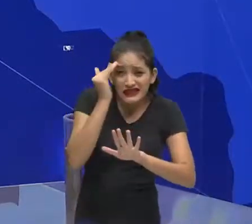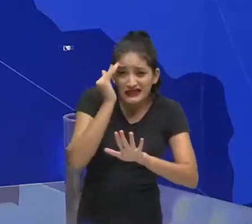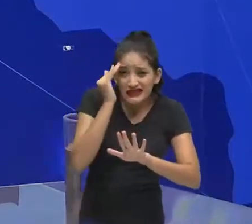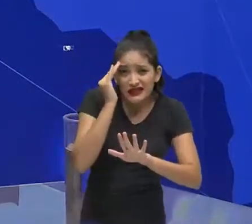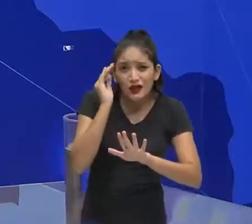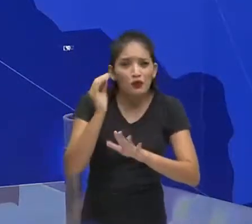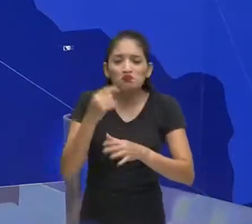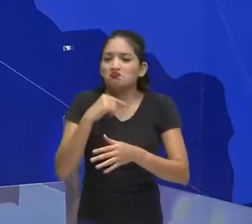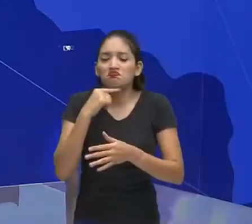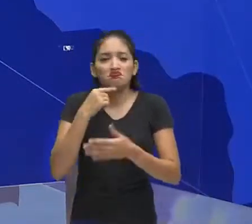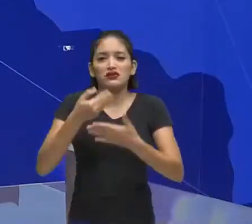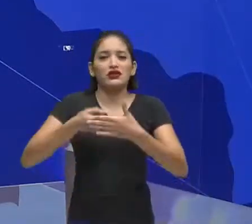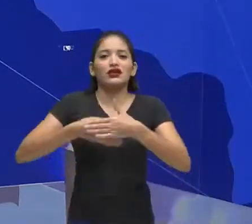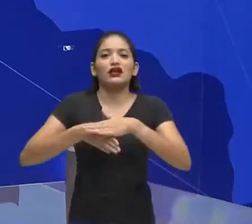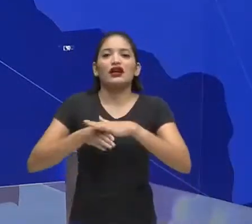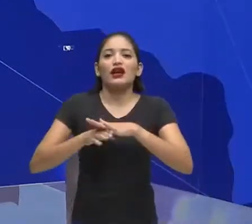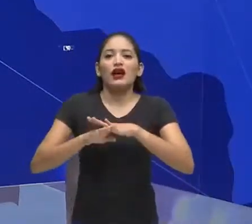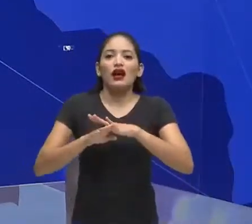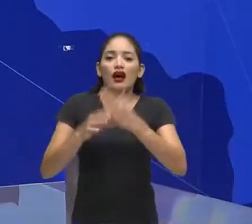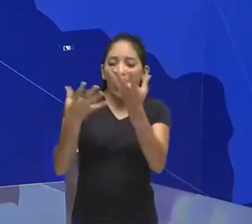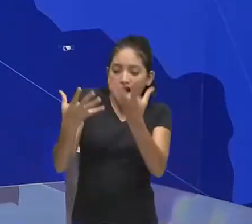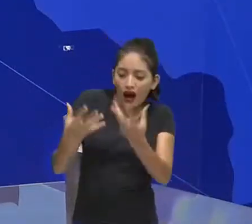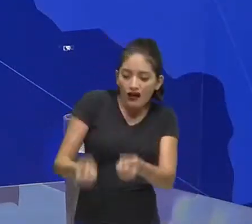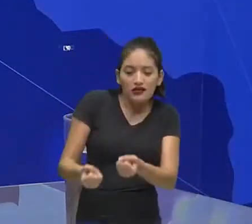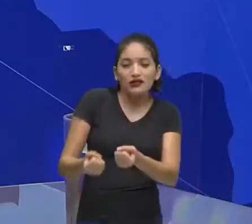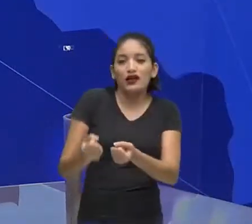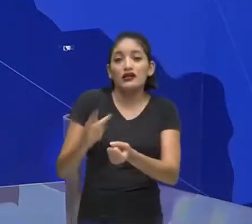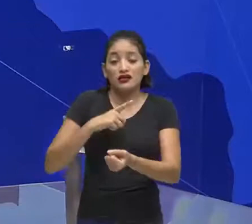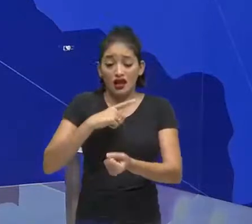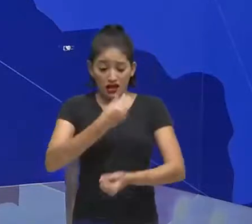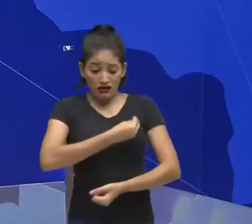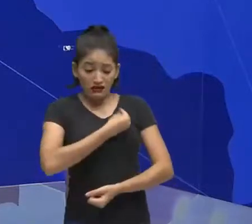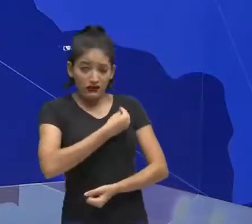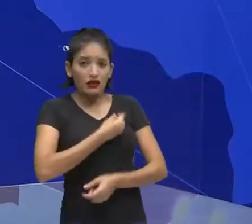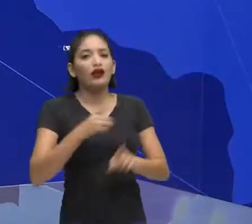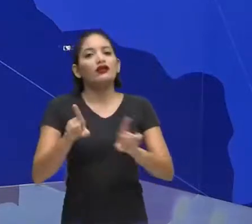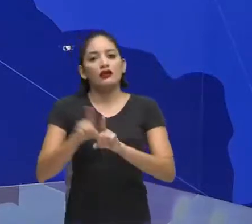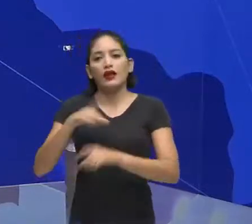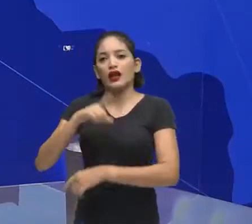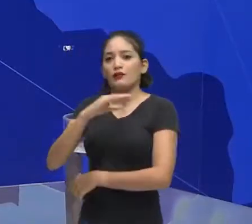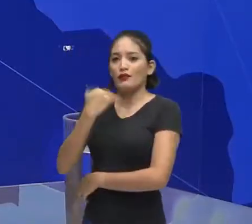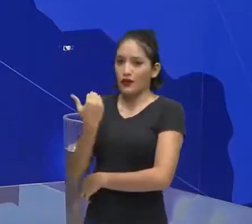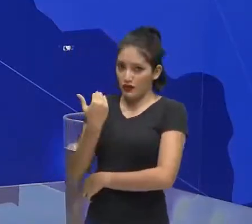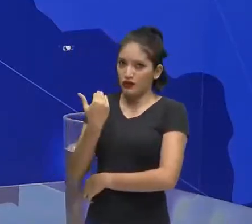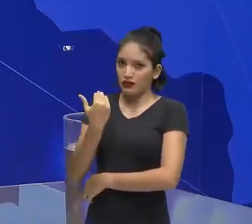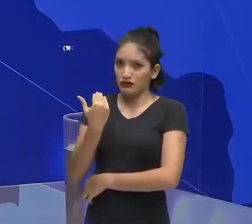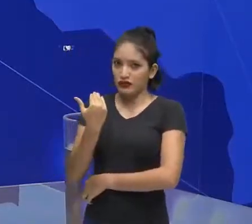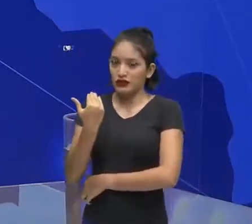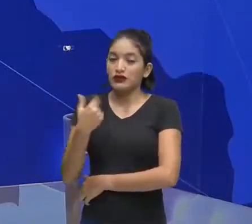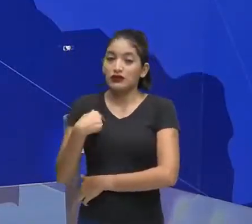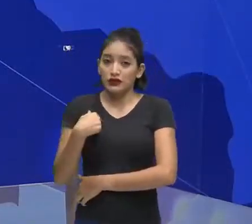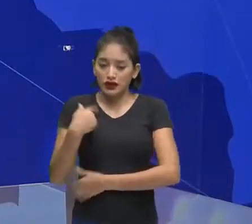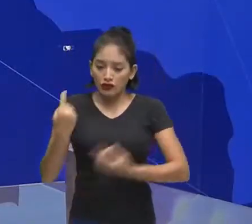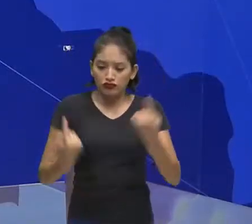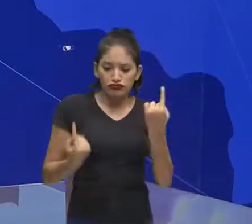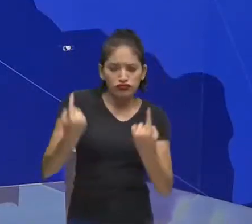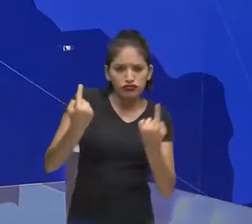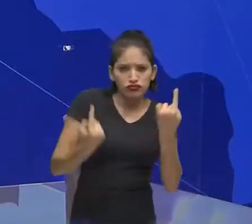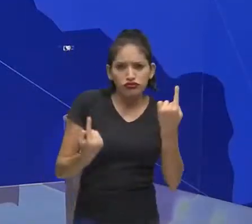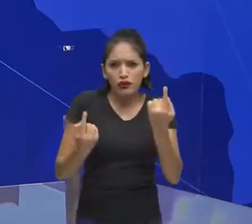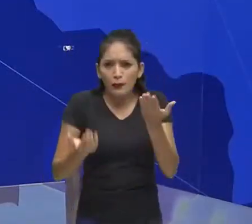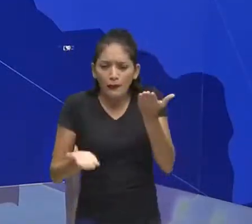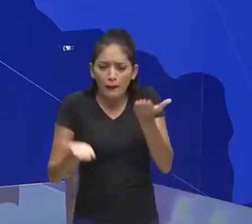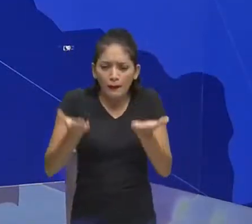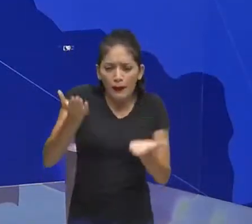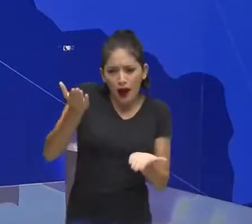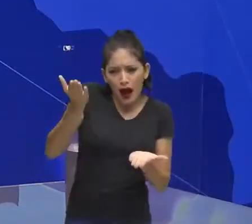costuma aceitar que se existe a vida, existe também a morte. Colocar a morte num patamar